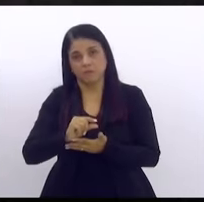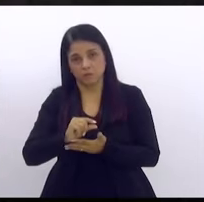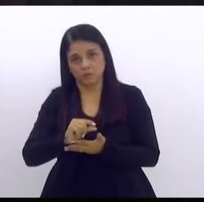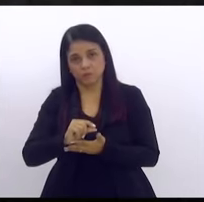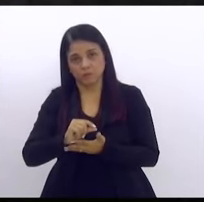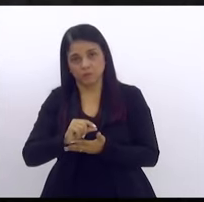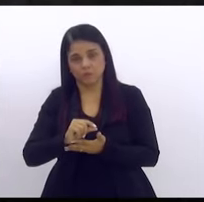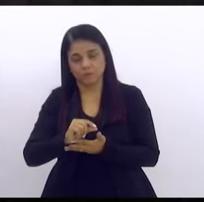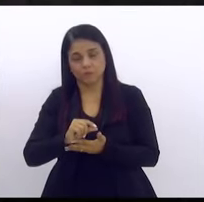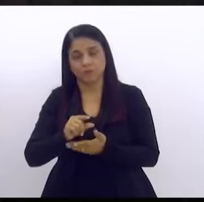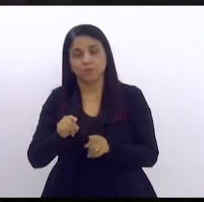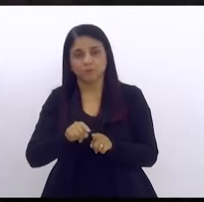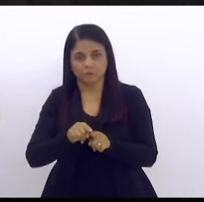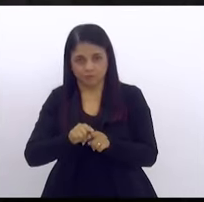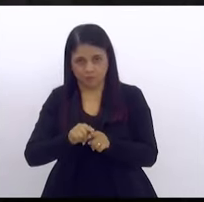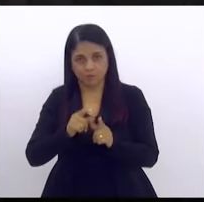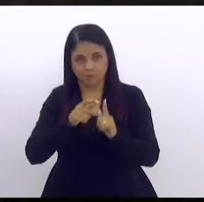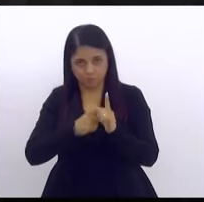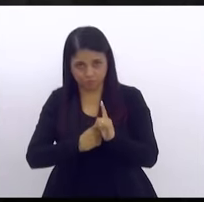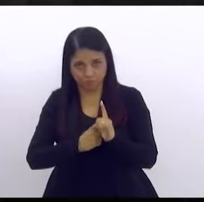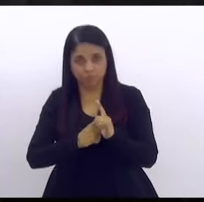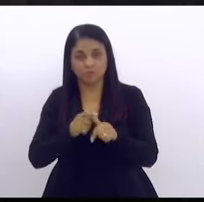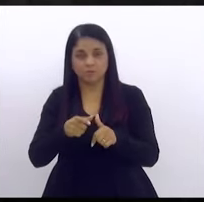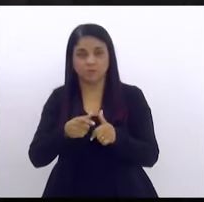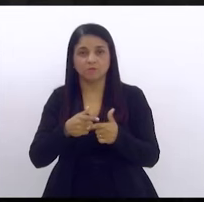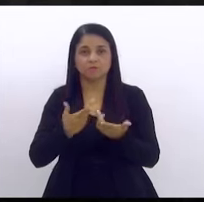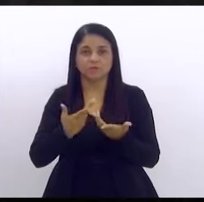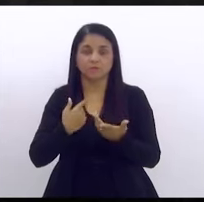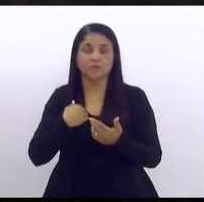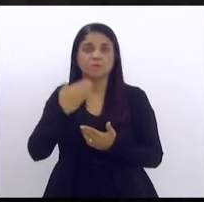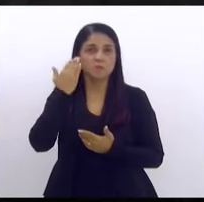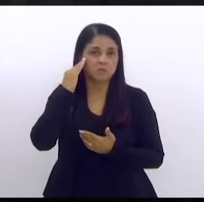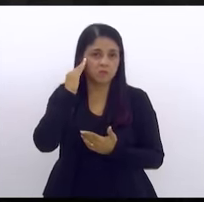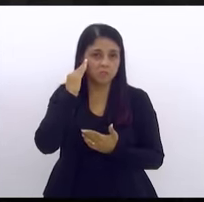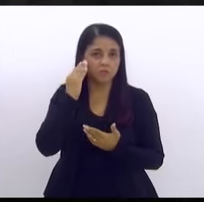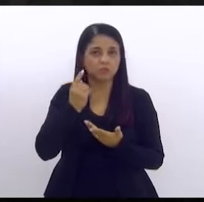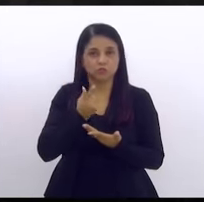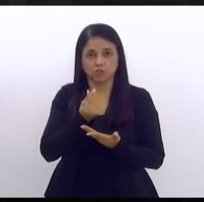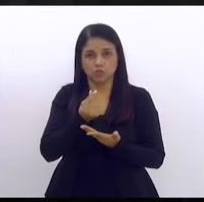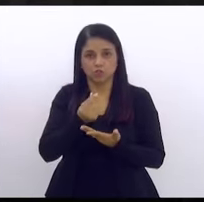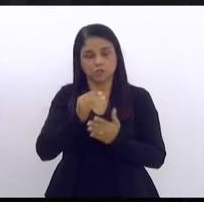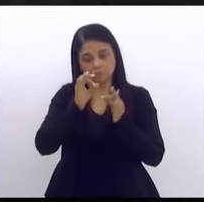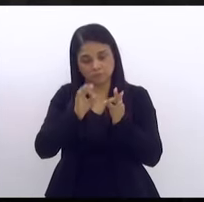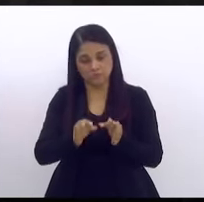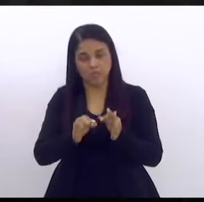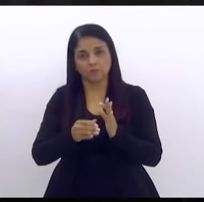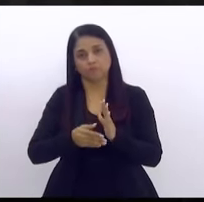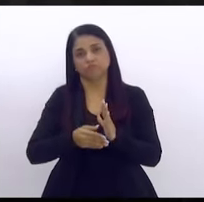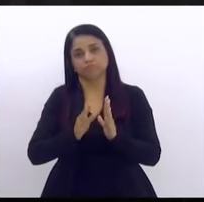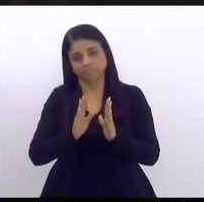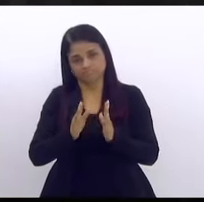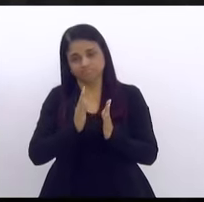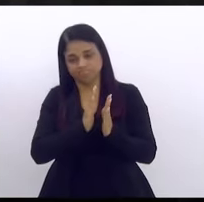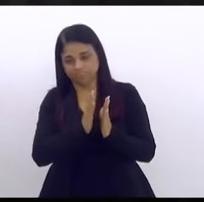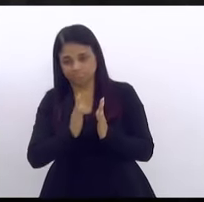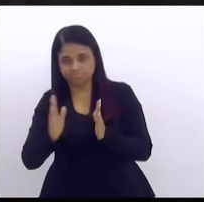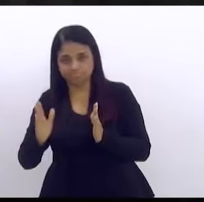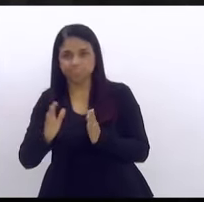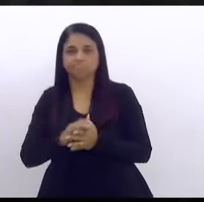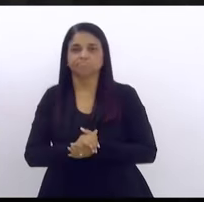também tirou o dinheiro do lugar, no meu entendimento, correto. Ontem eu dizia,